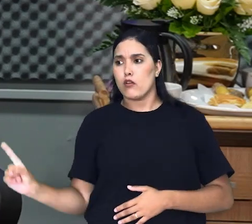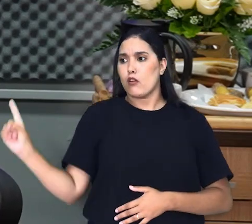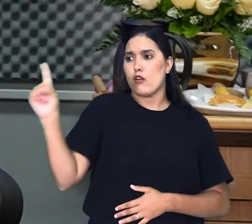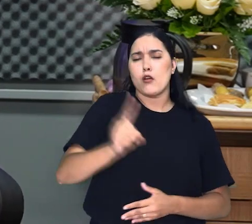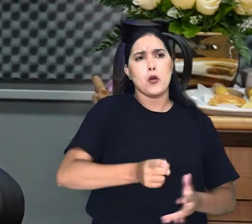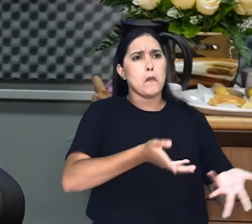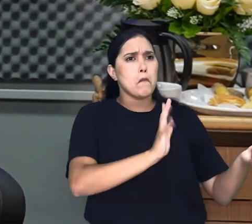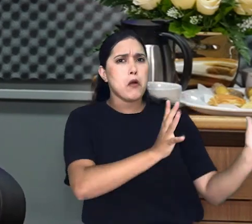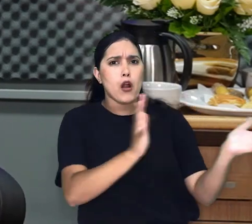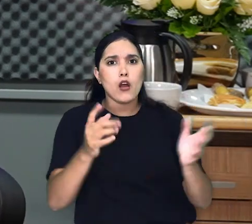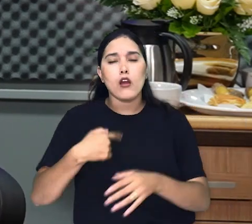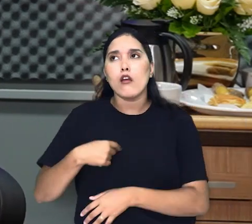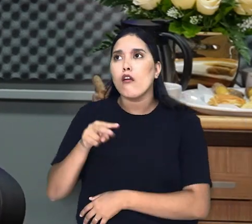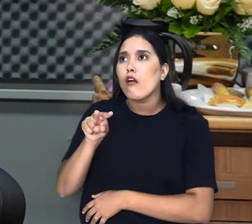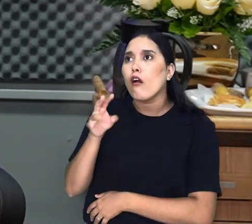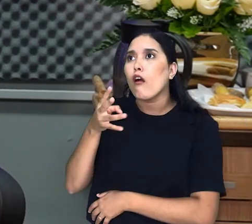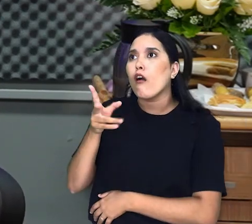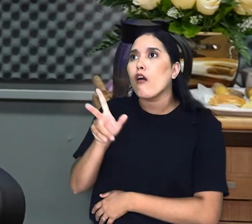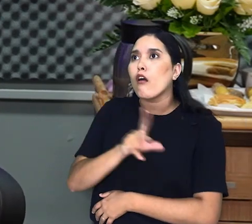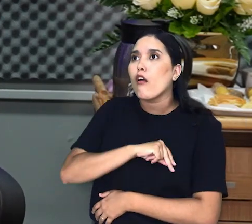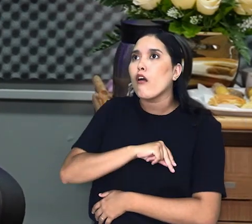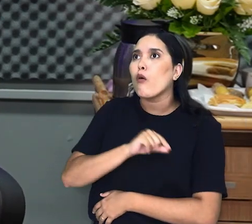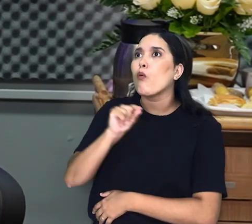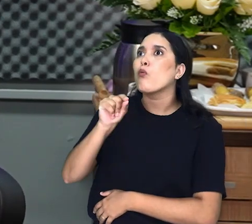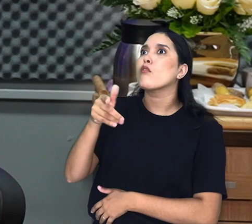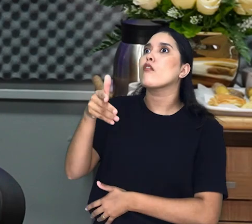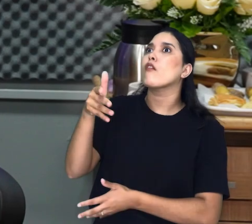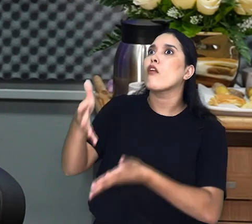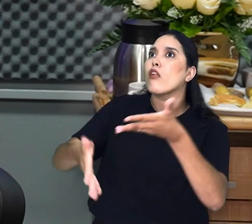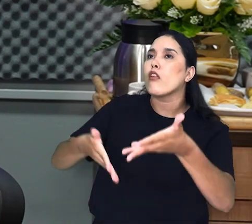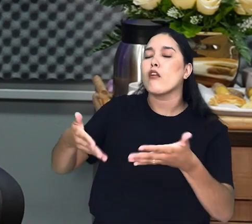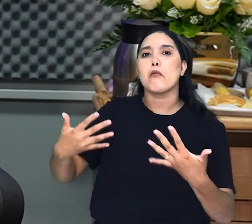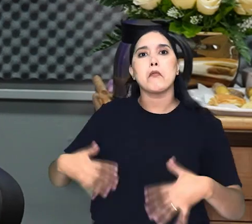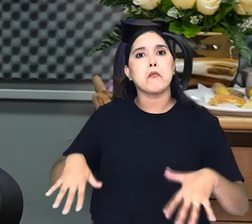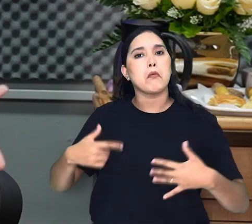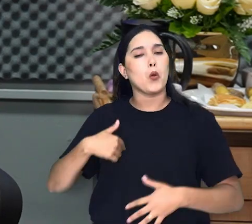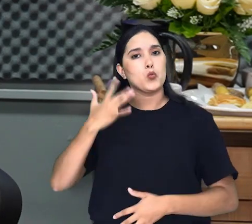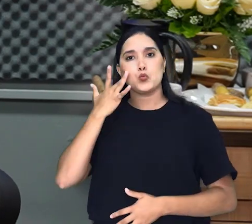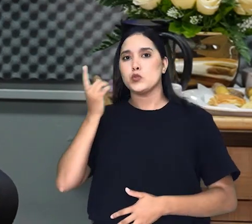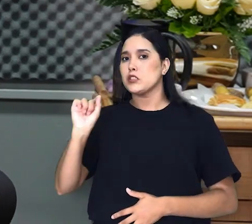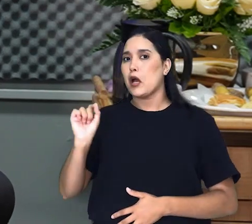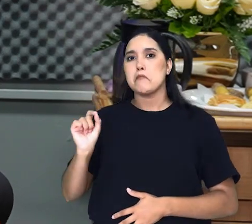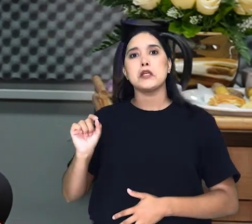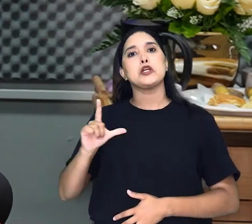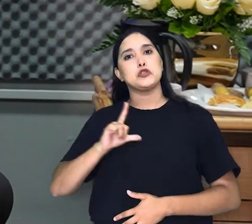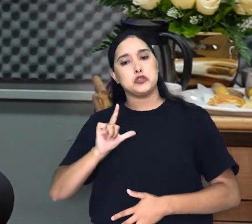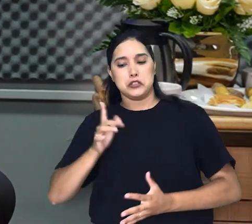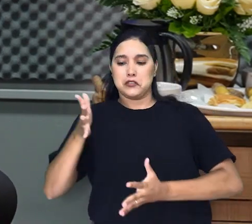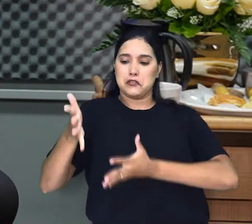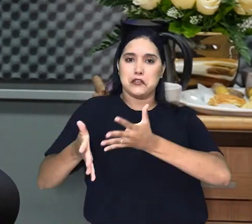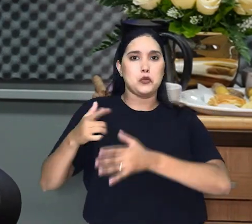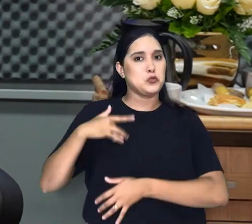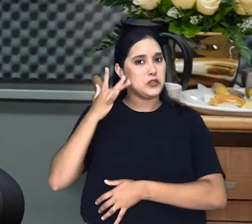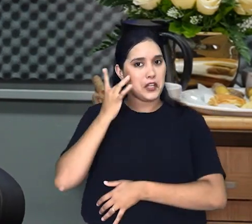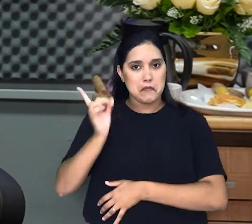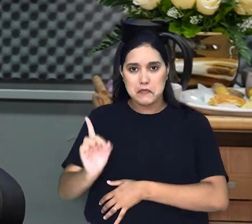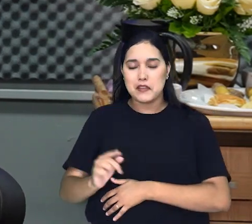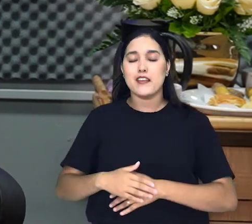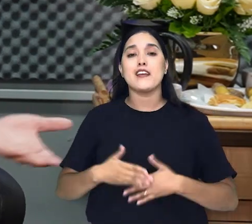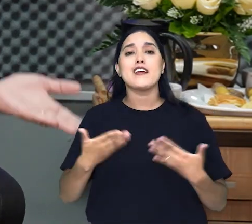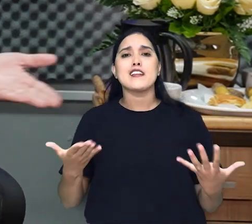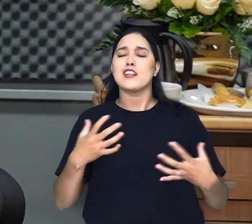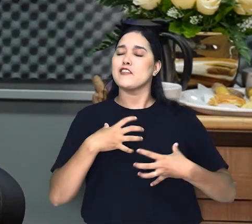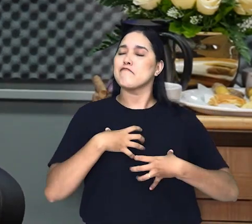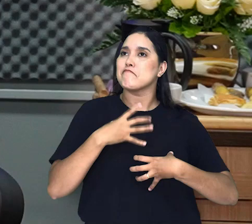da Libras. E eu fiquei encantada, apaixonada. E desde já eu falei, não, quero aprender. E